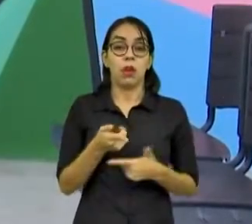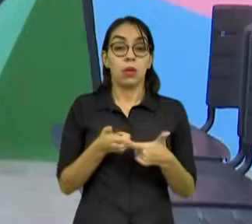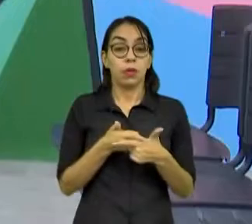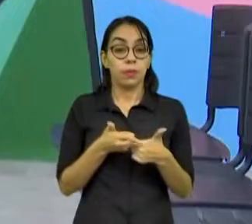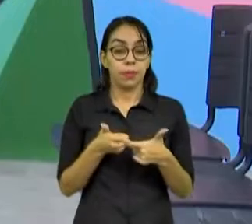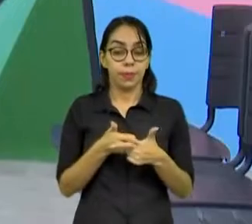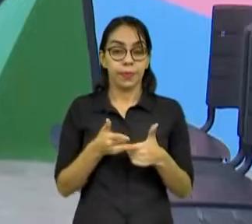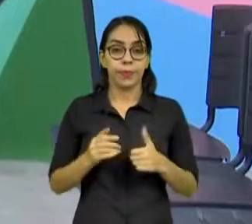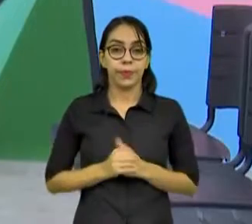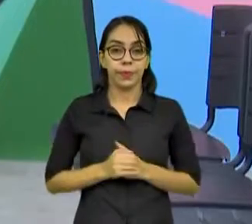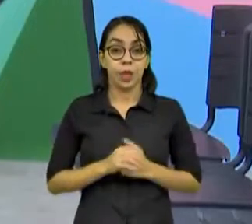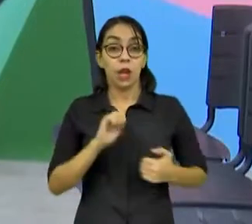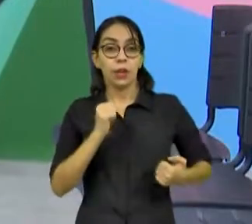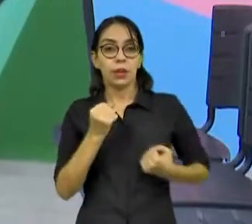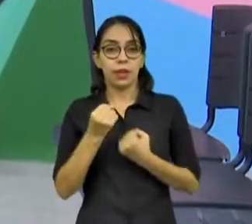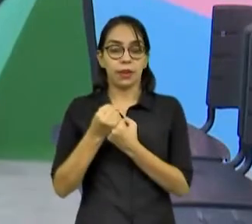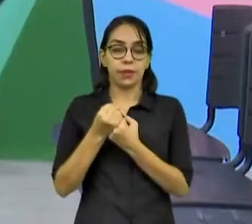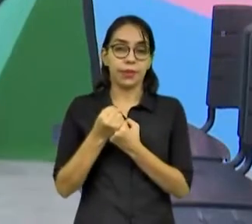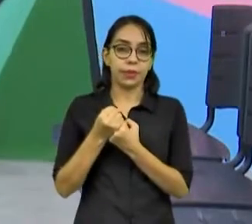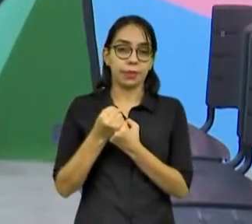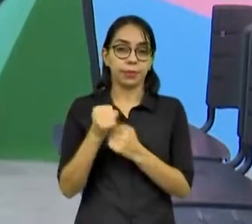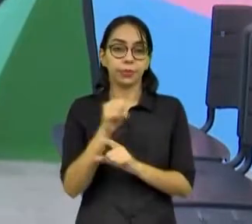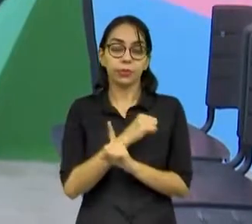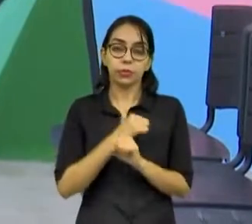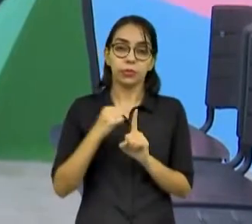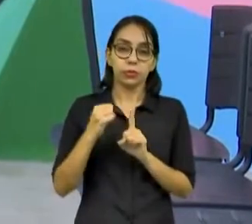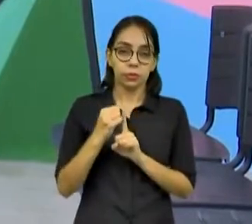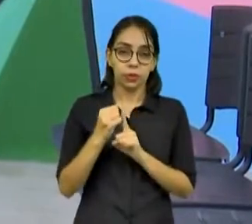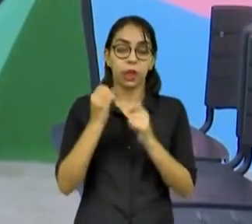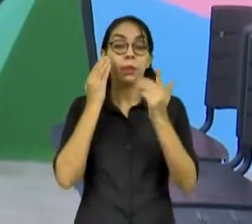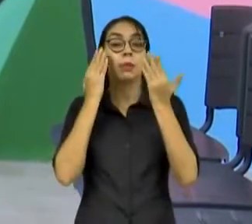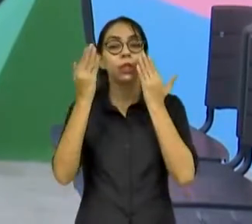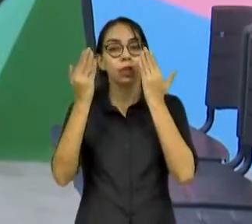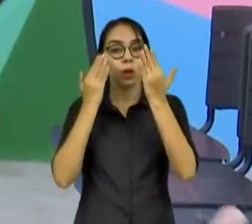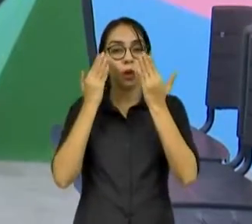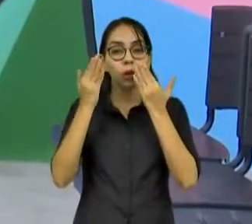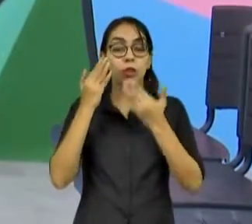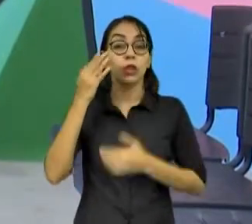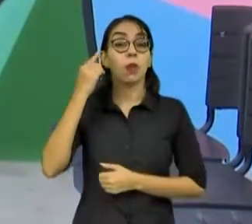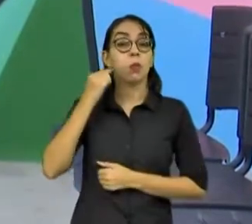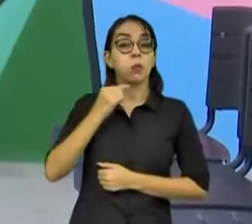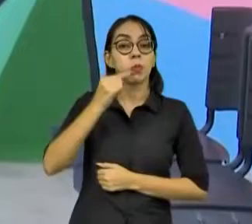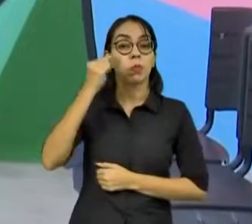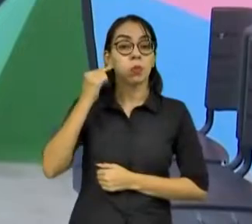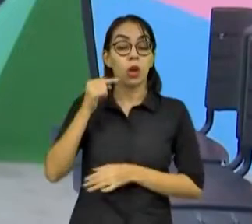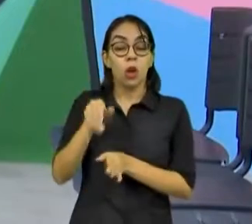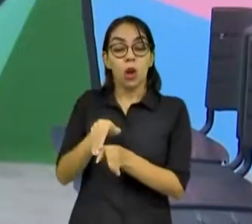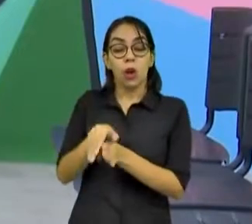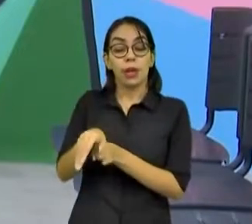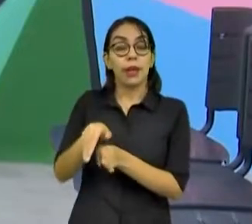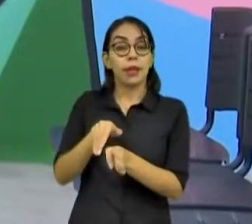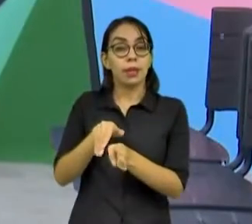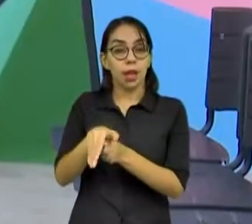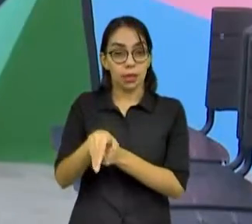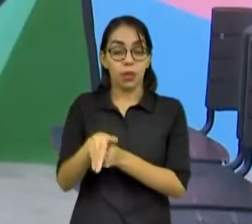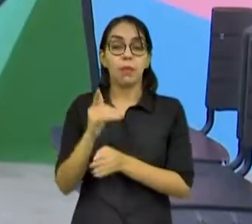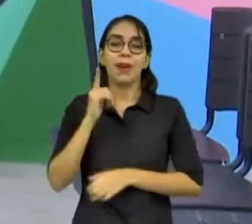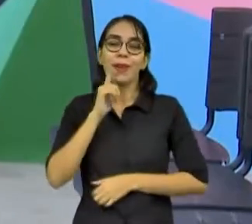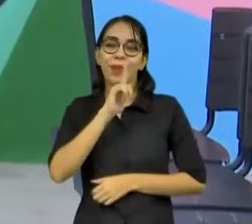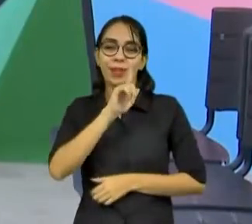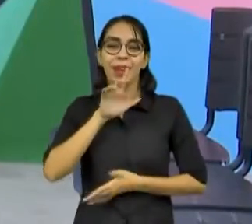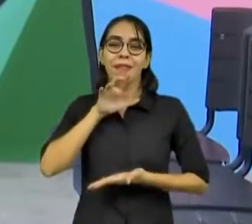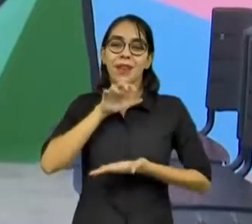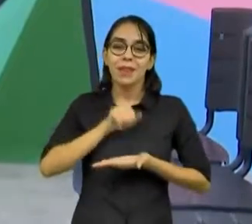social, psicologia social, assessoria jurídica, orientações para a empregabilidade,